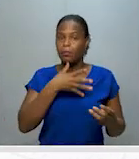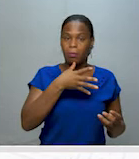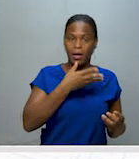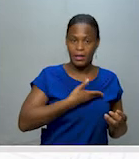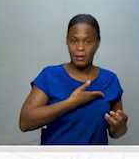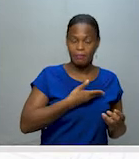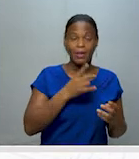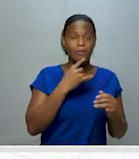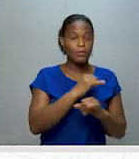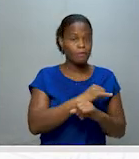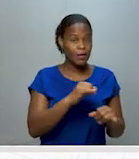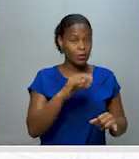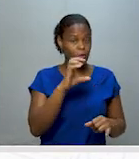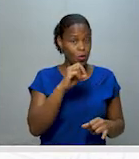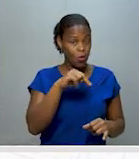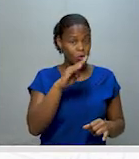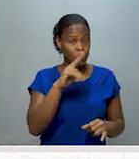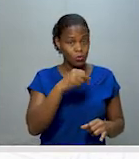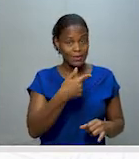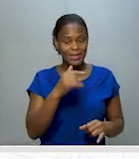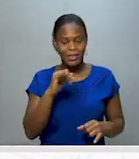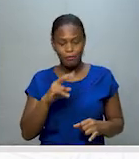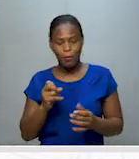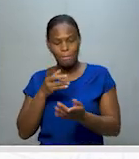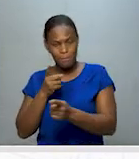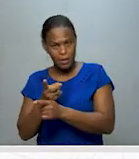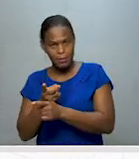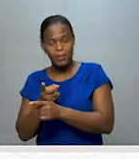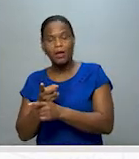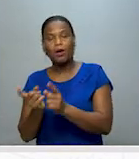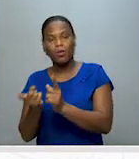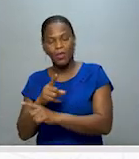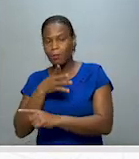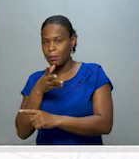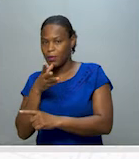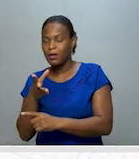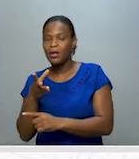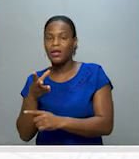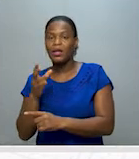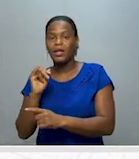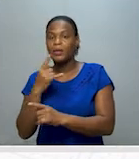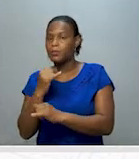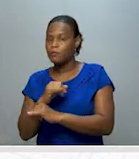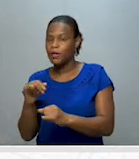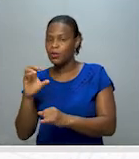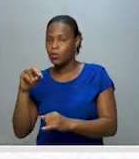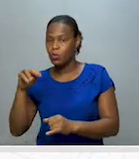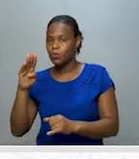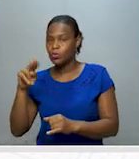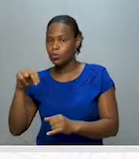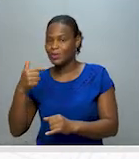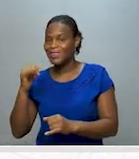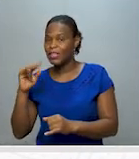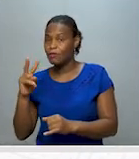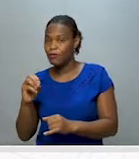direto você tem imperfeito do conjuntivo, mantém-se, passa para o discurso contrário como imperfeito do